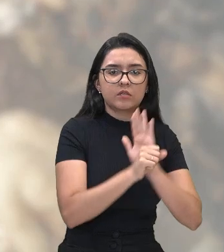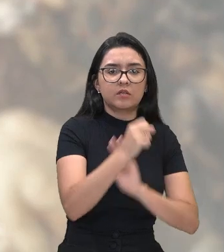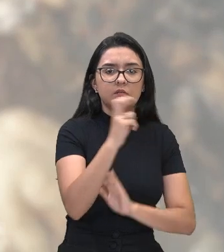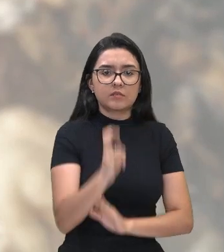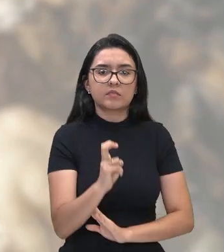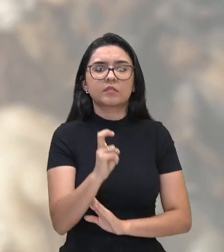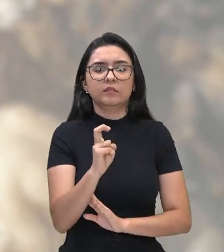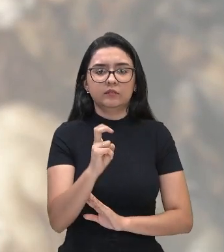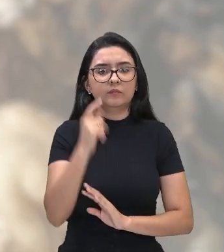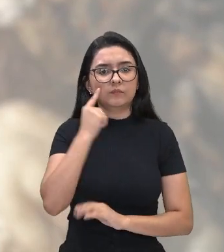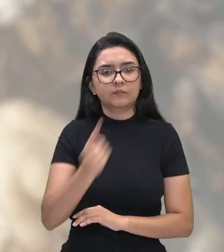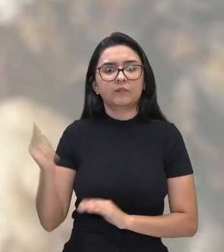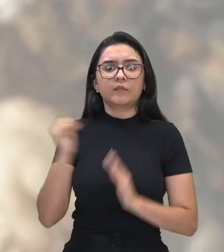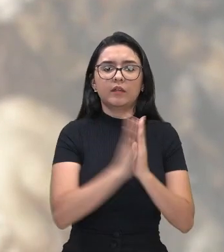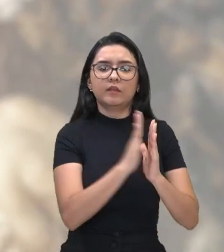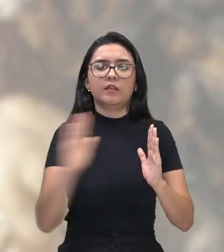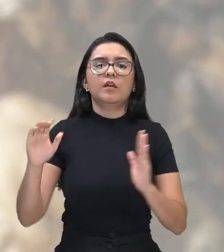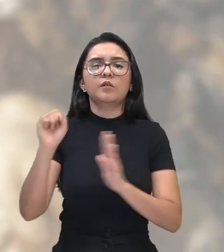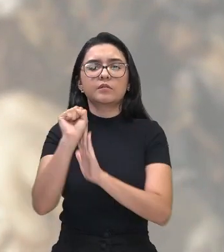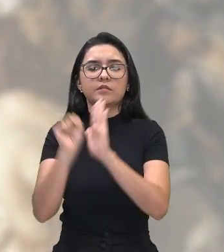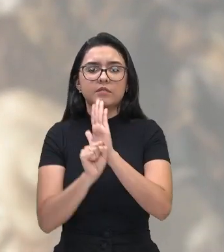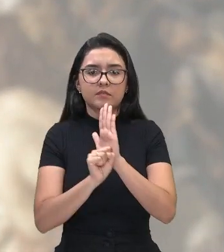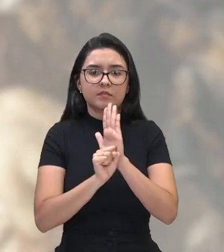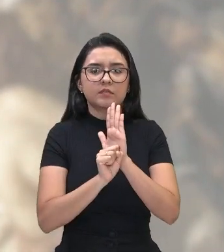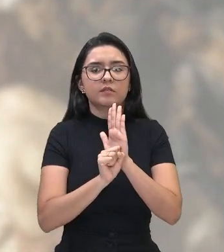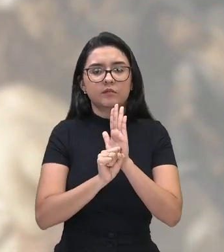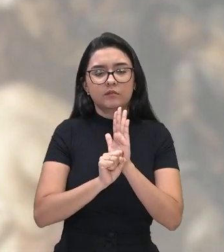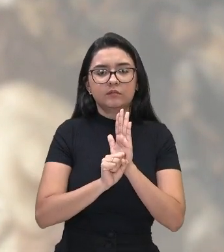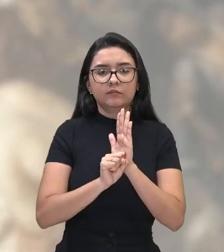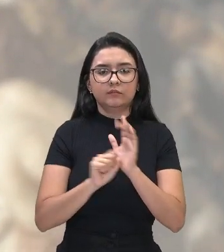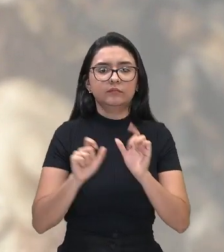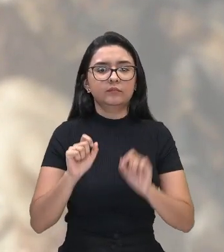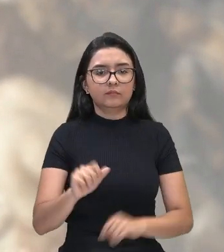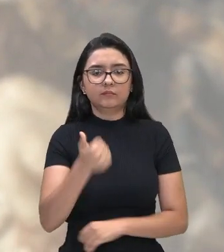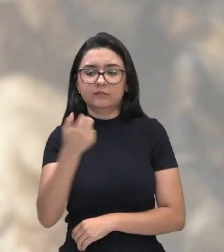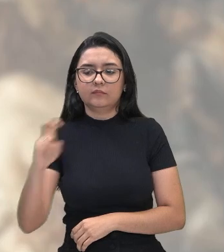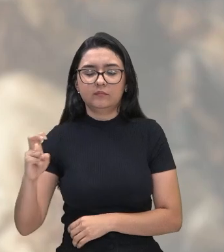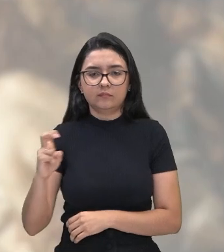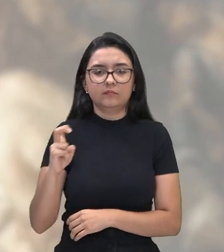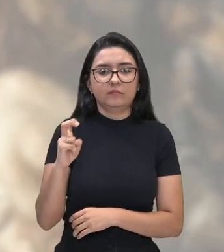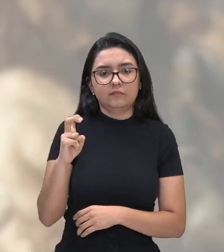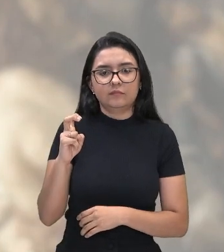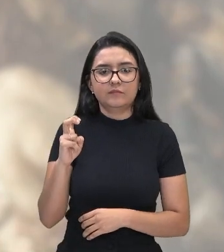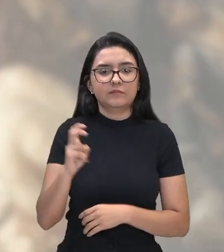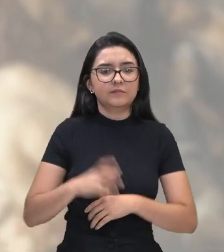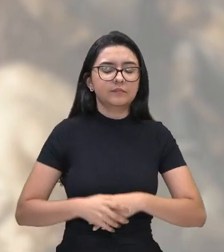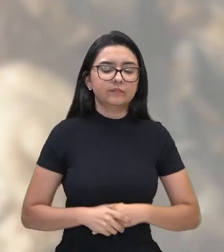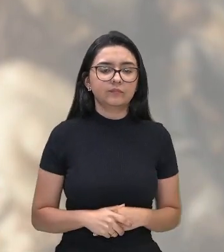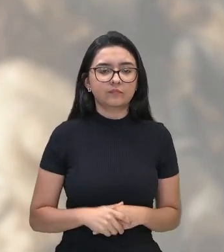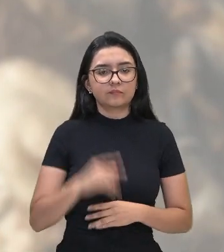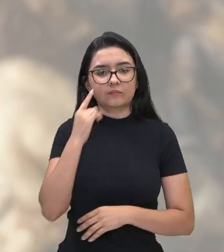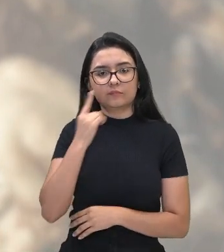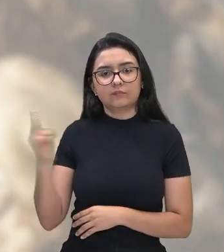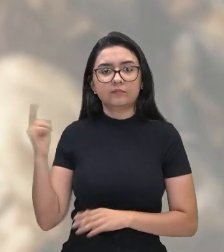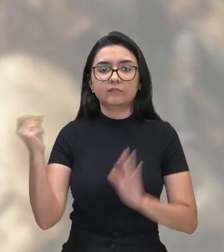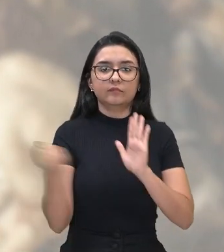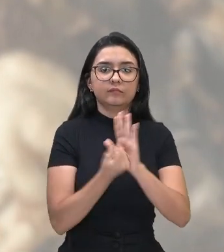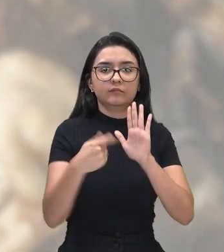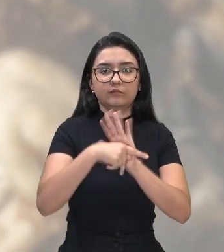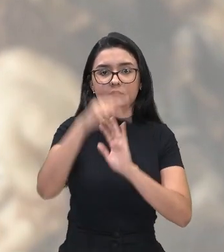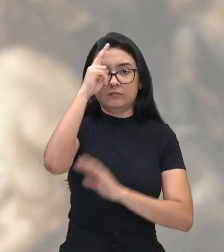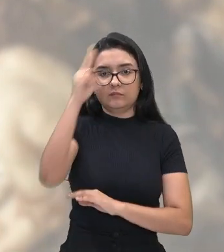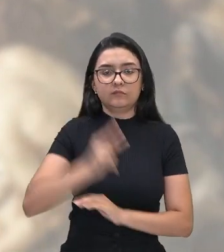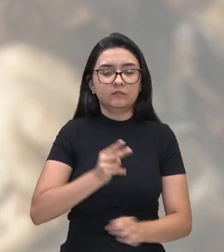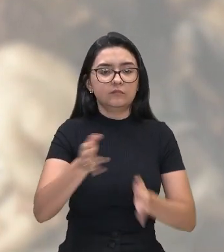Império Romano, até o século XV, com a tomada de Constantinopla pelos turcos otomanos. Esses são os marcos históricos